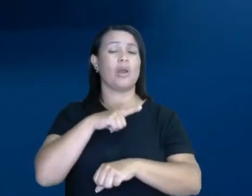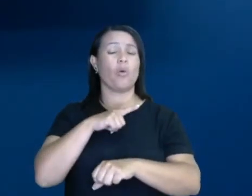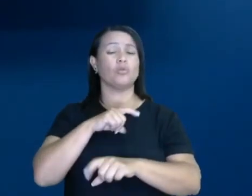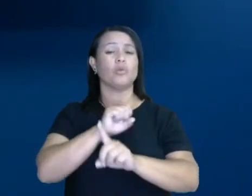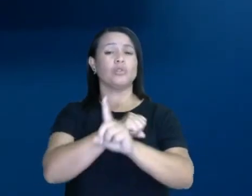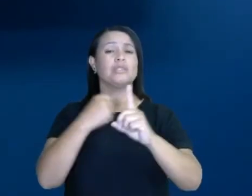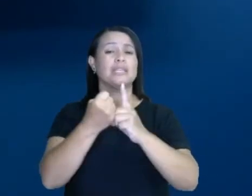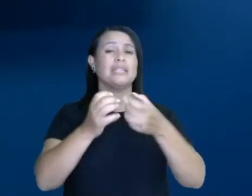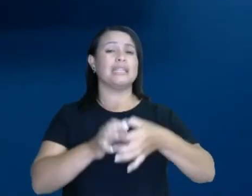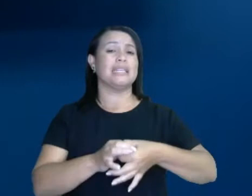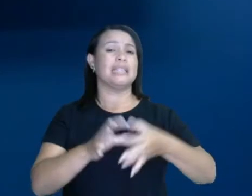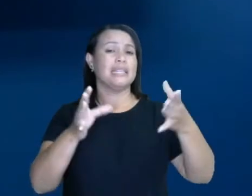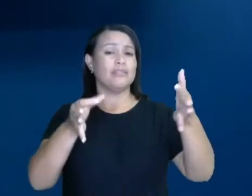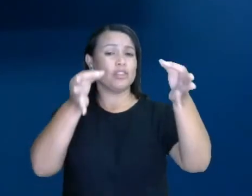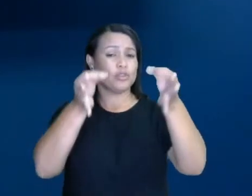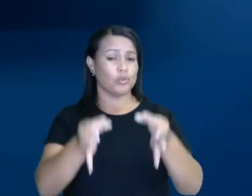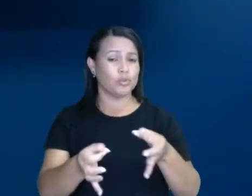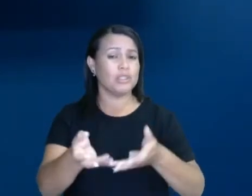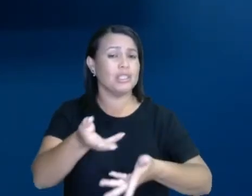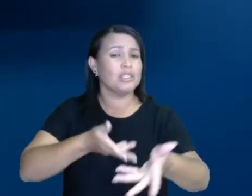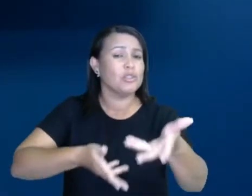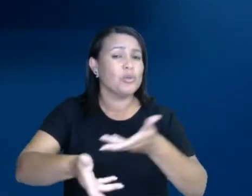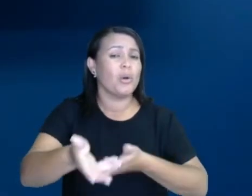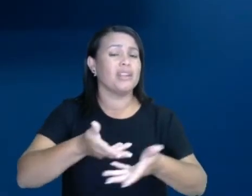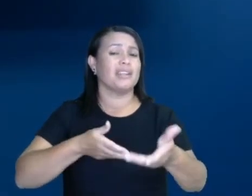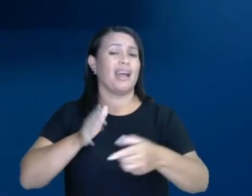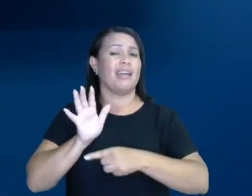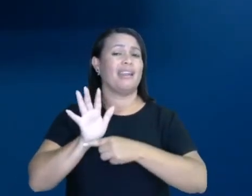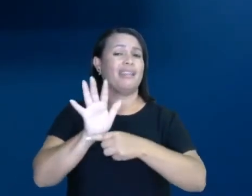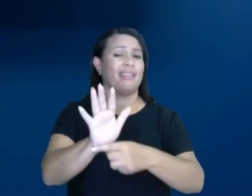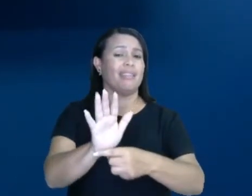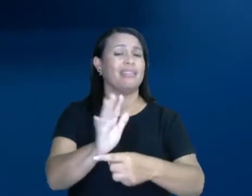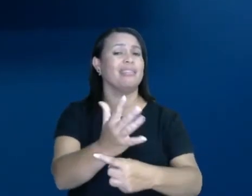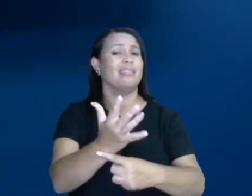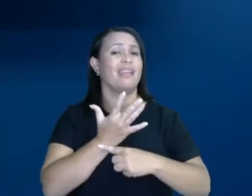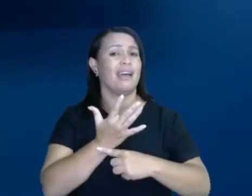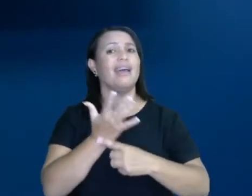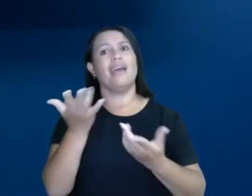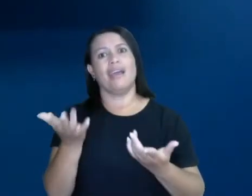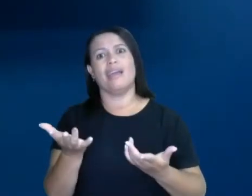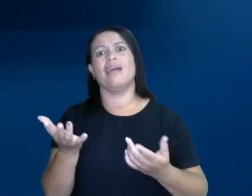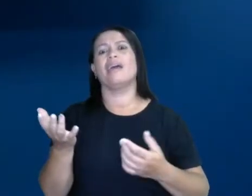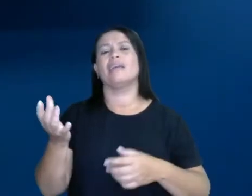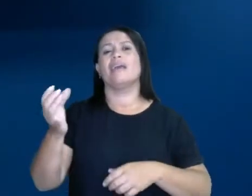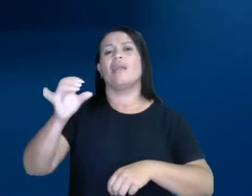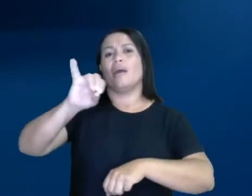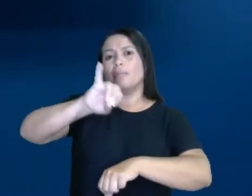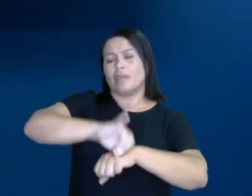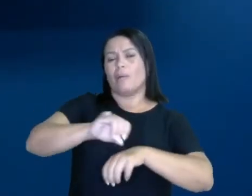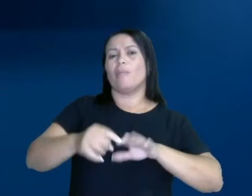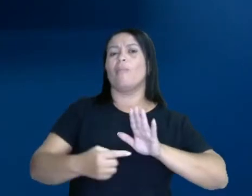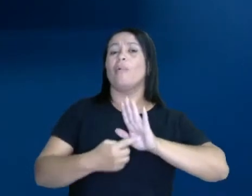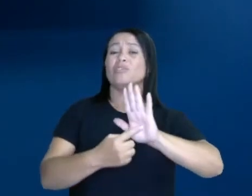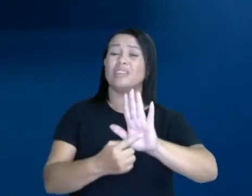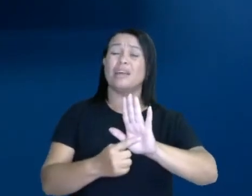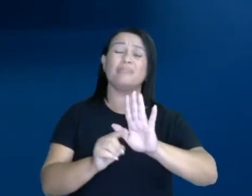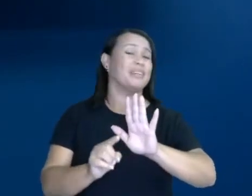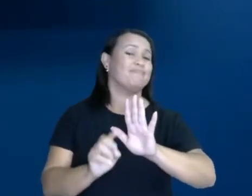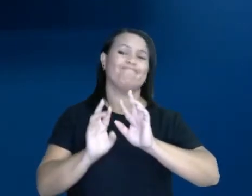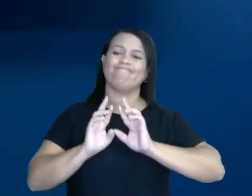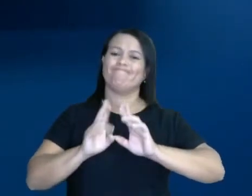livre, justa e solidária, e isso que a capital era para representar, acabou representando o